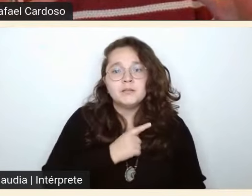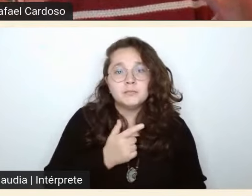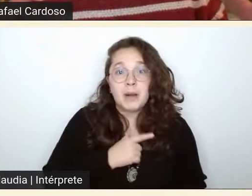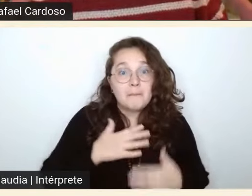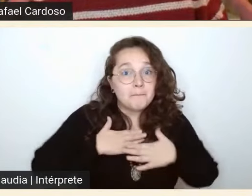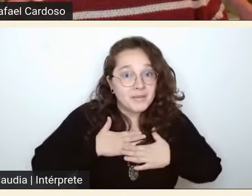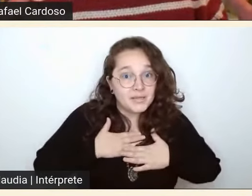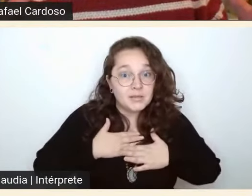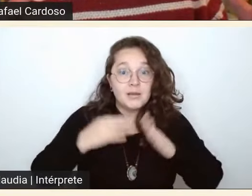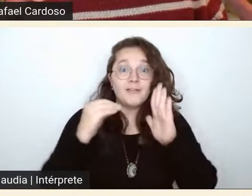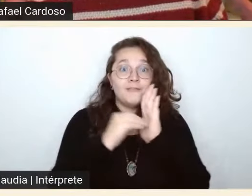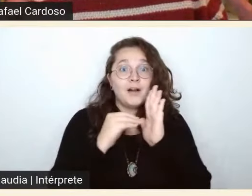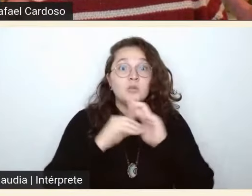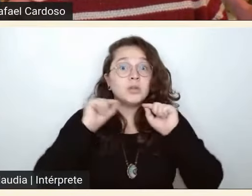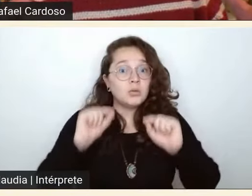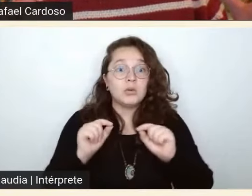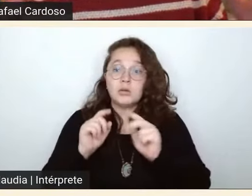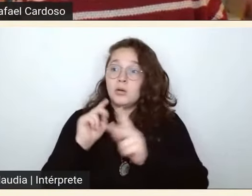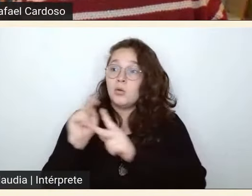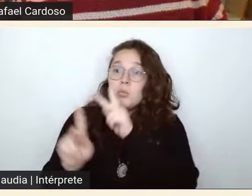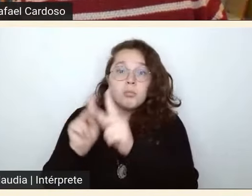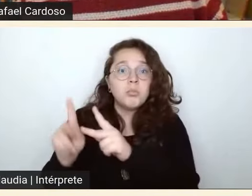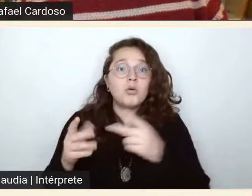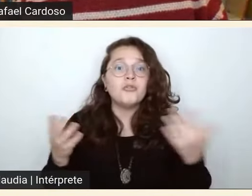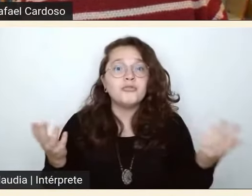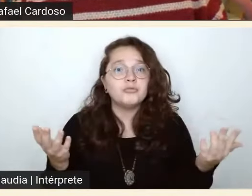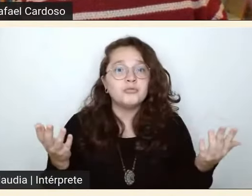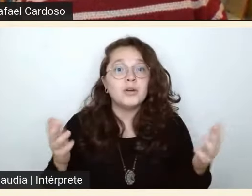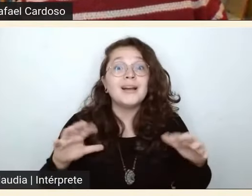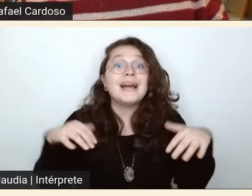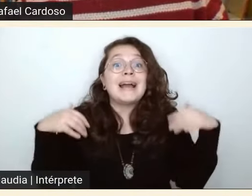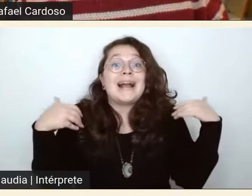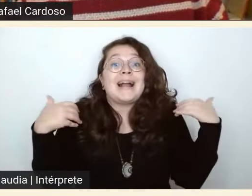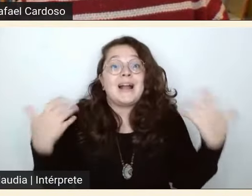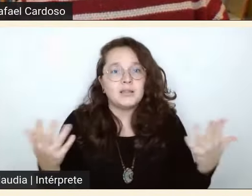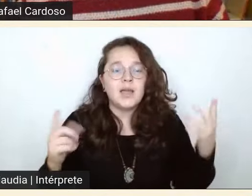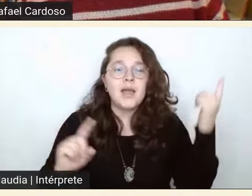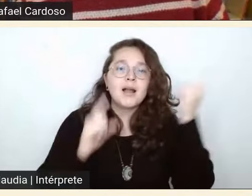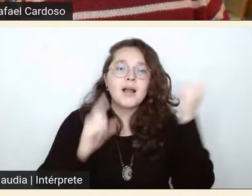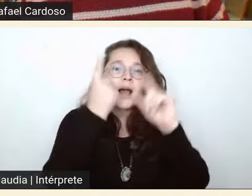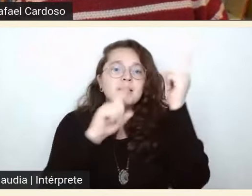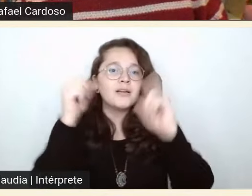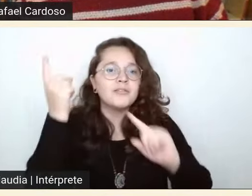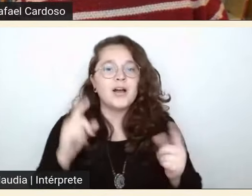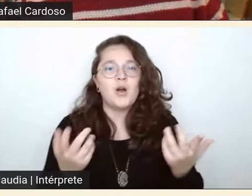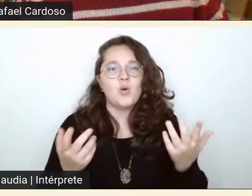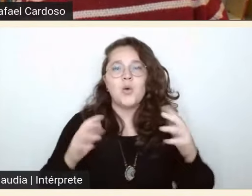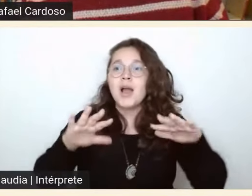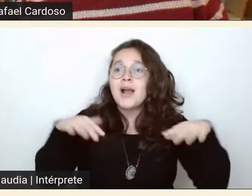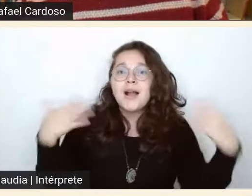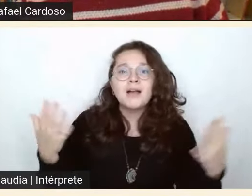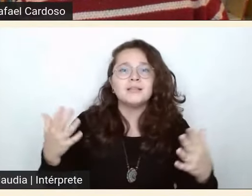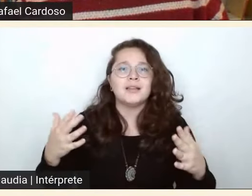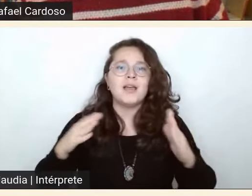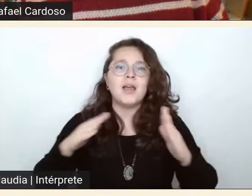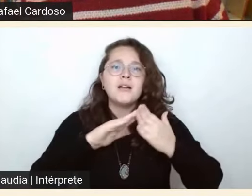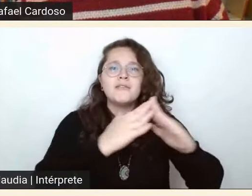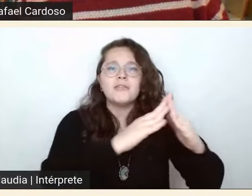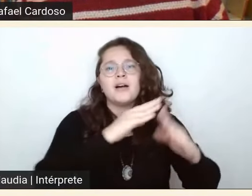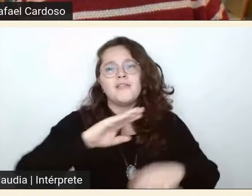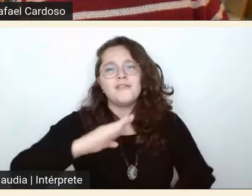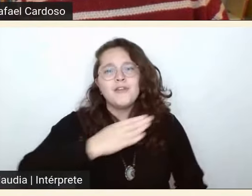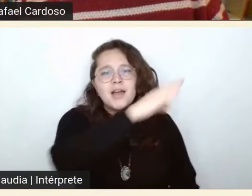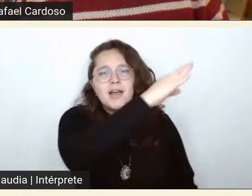gritante é o povo, né? Onde está o carnaval? Onde estão as favelas? Onde está a